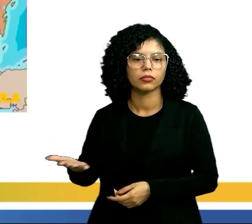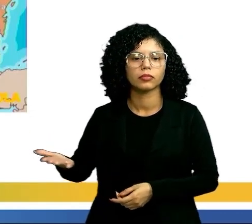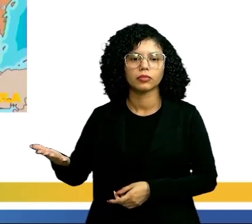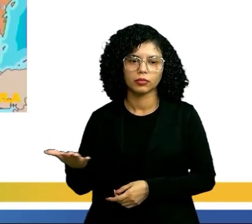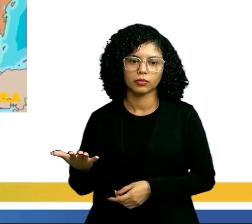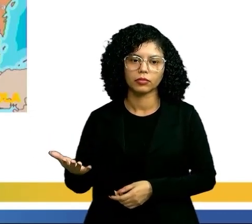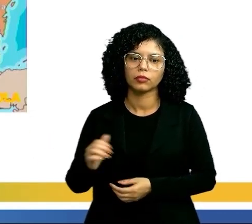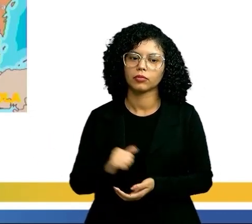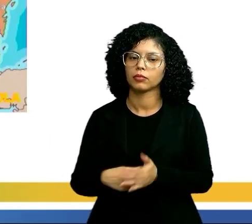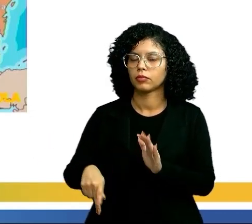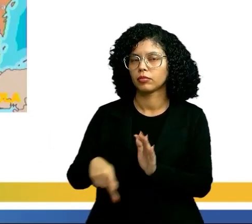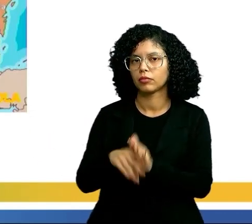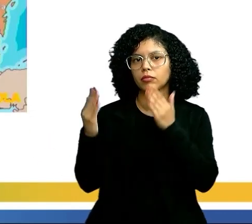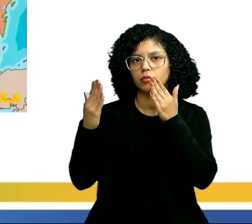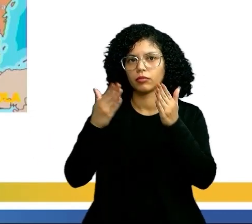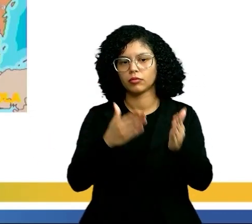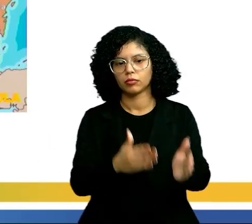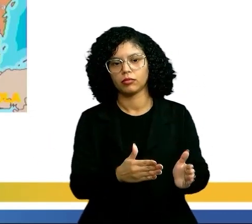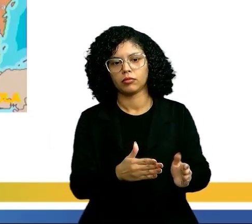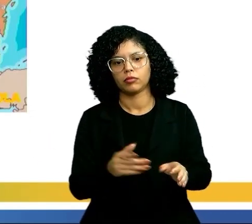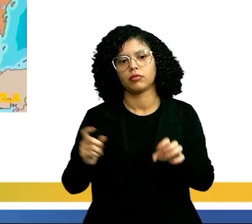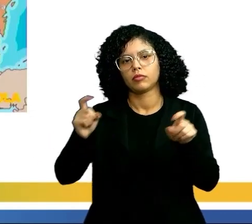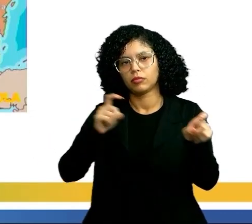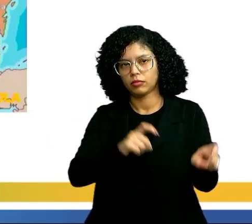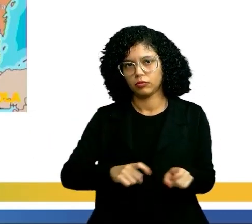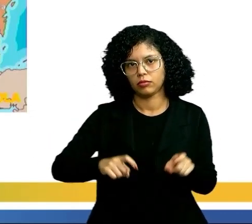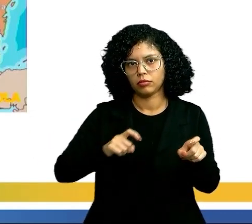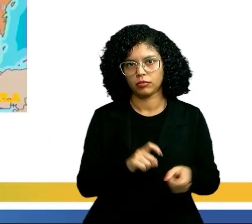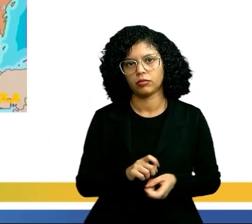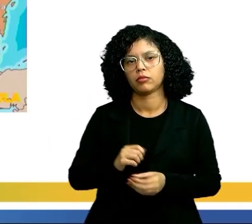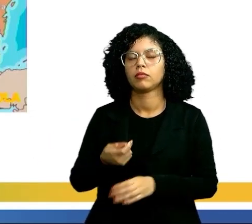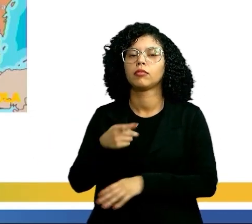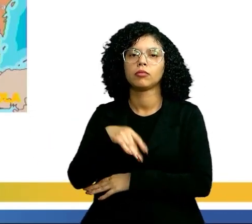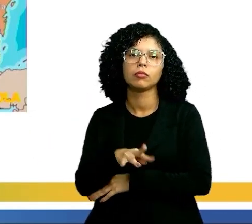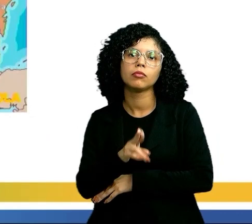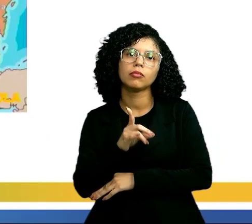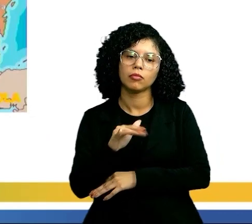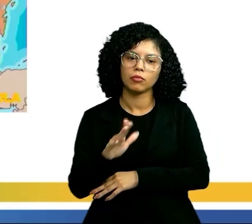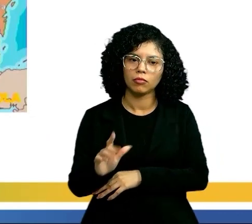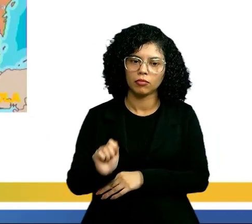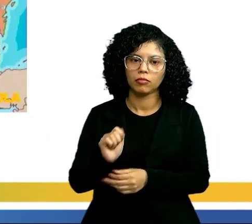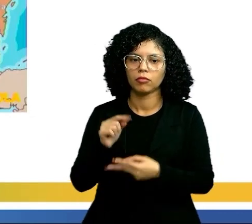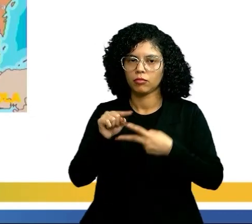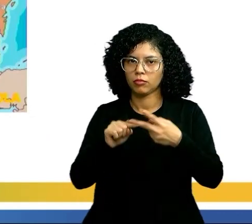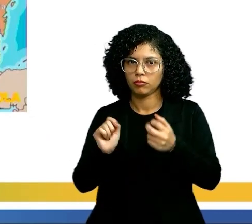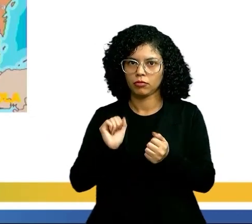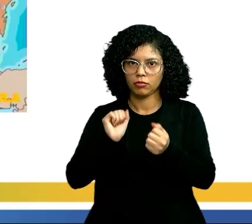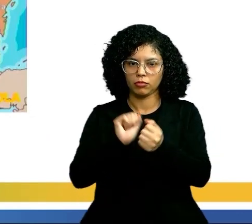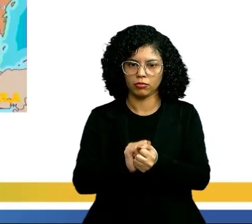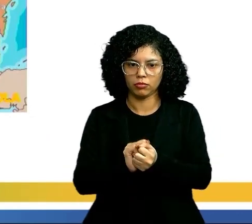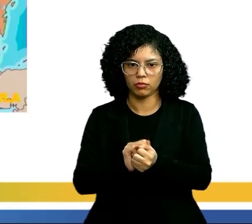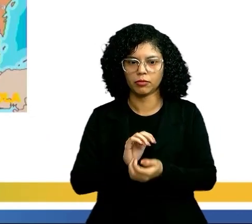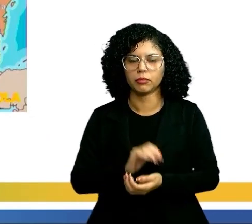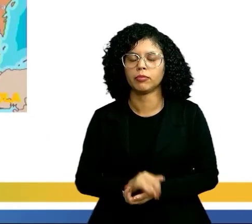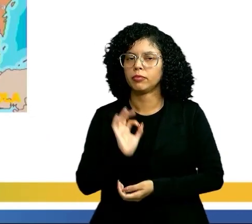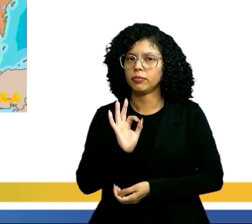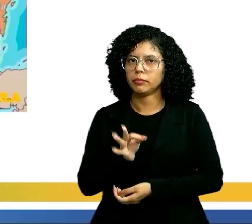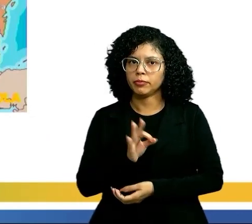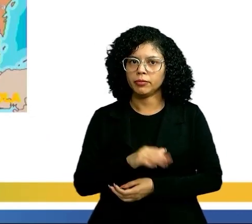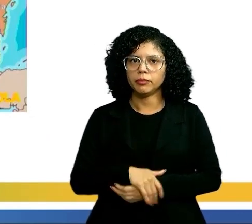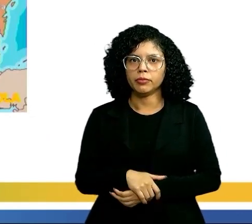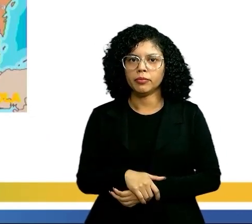basicamente norteadas ou pela agricultura, ou pela mineração, ou pelos dois juntos, enfim,